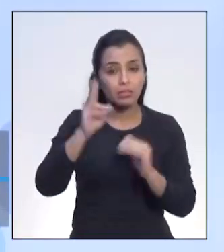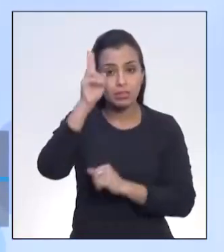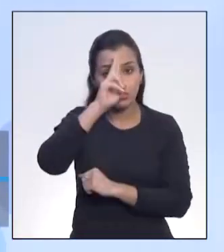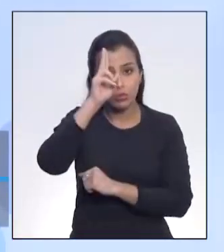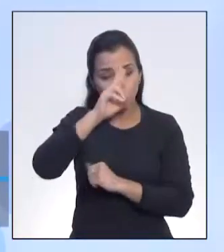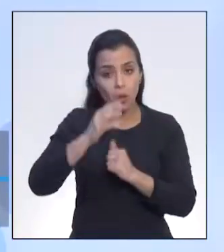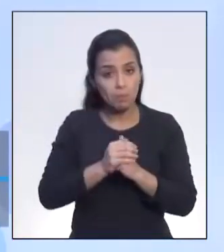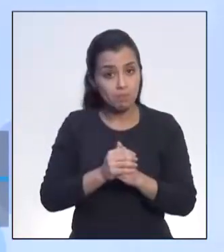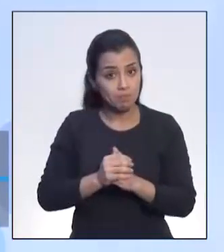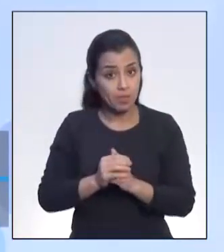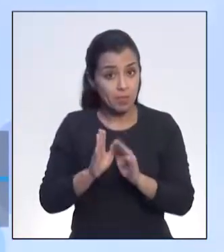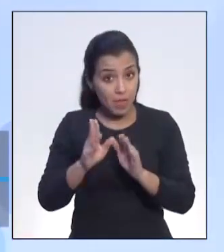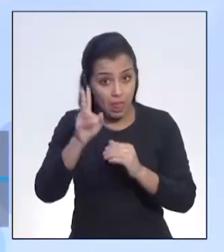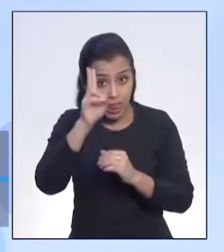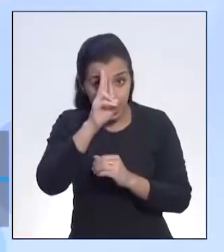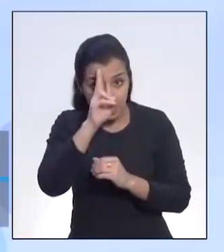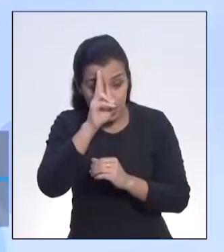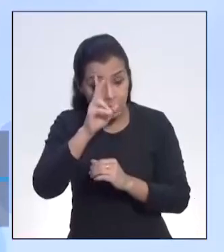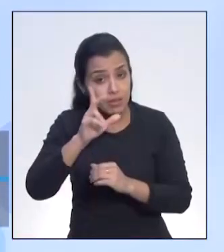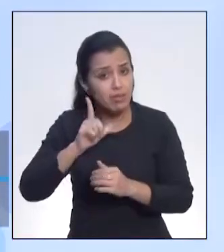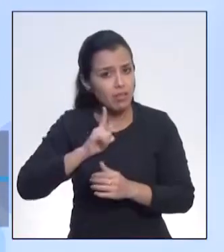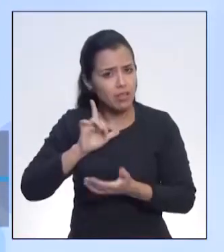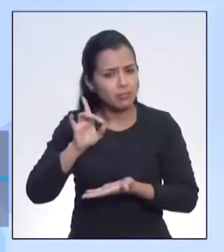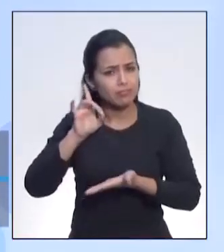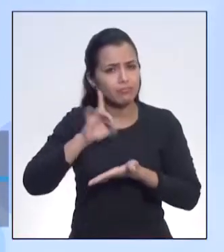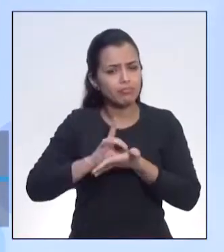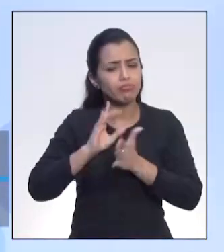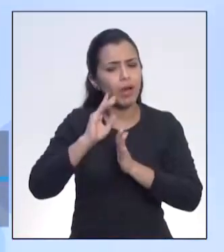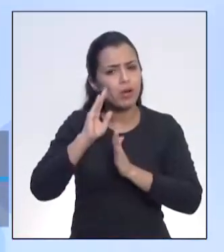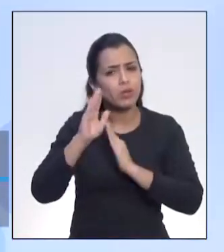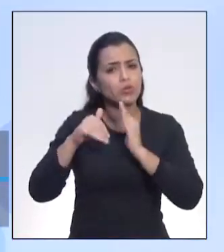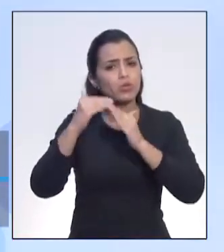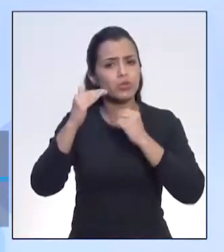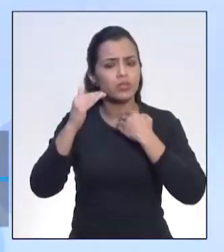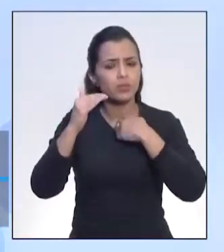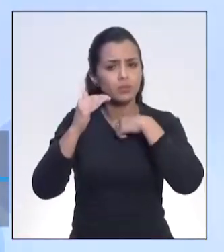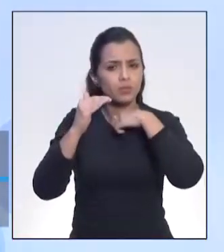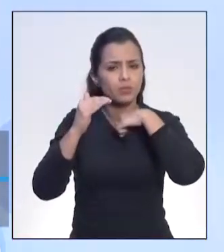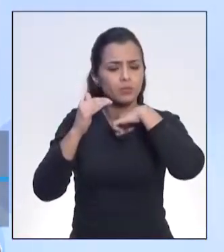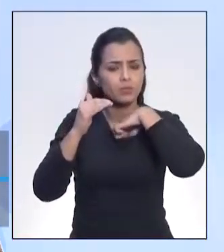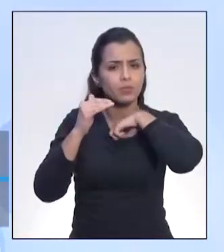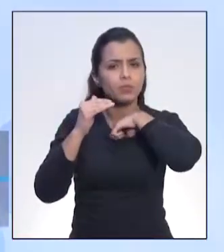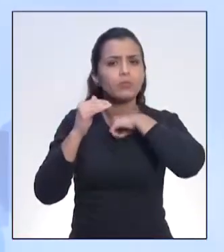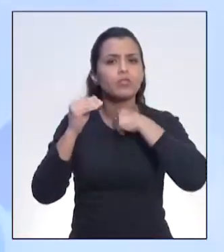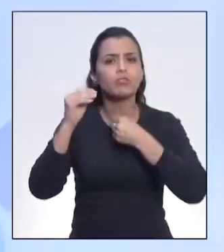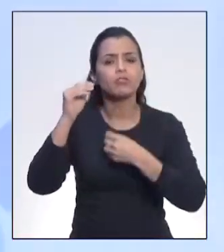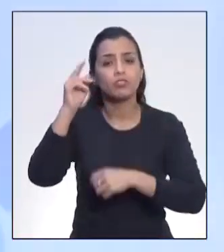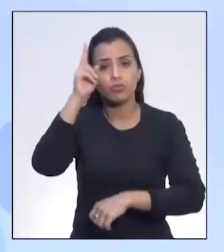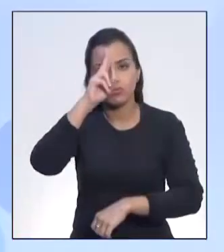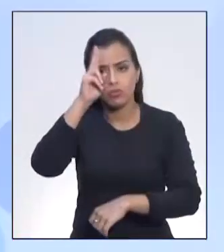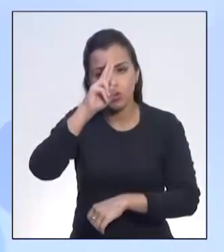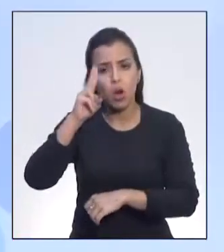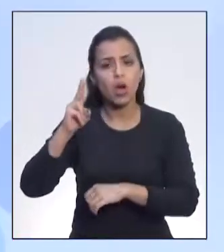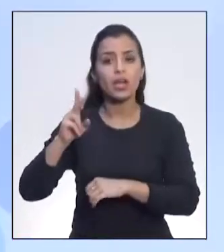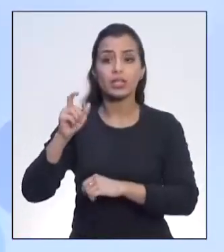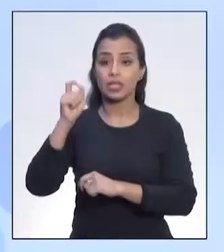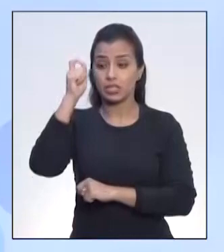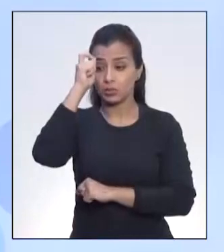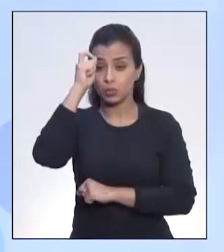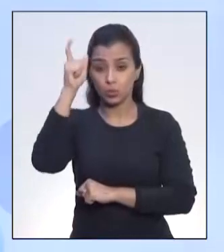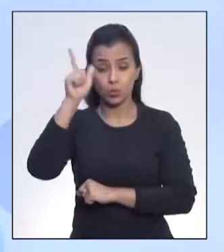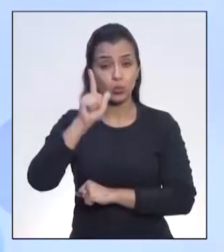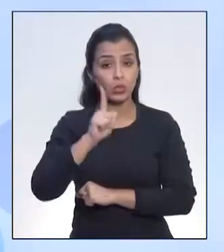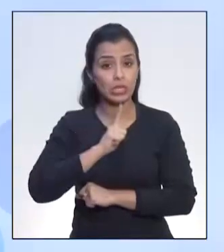nós temos uma realidade de construção histórica sobre todos os aspectos que fazem parte da cultura,